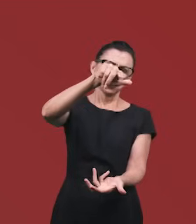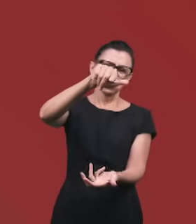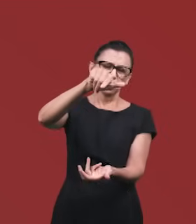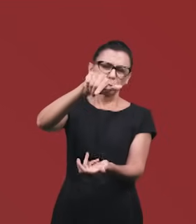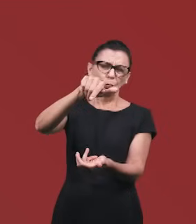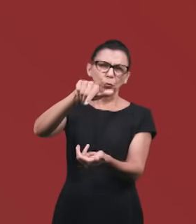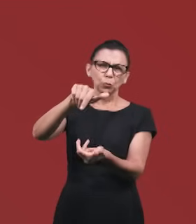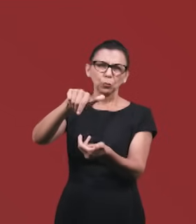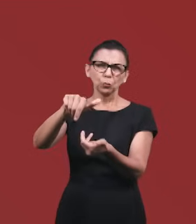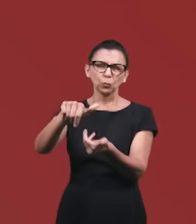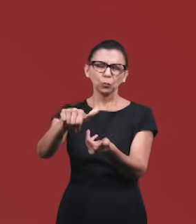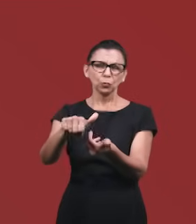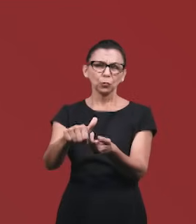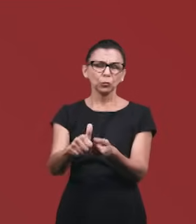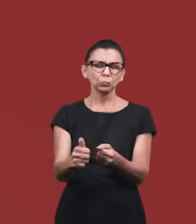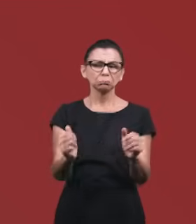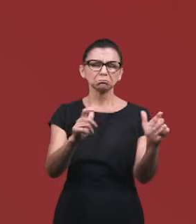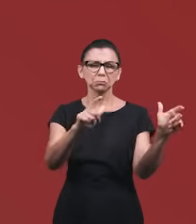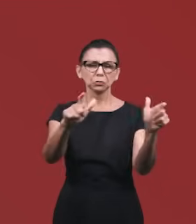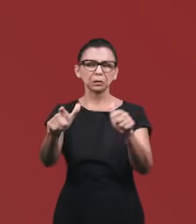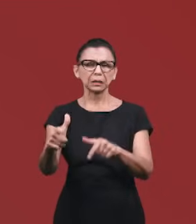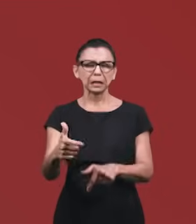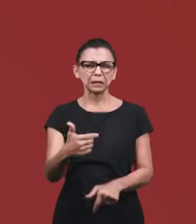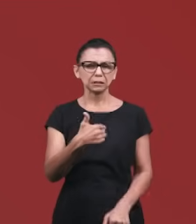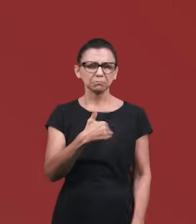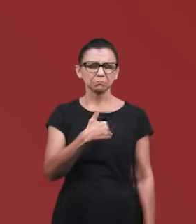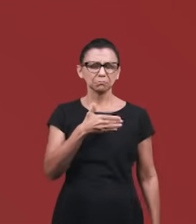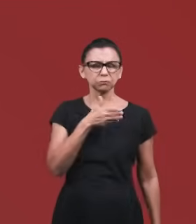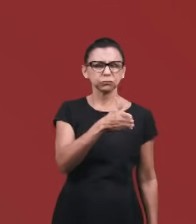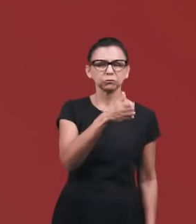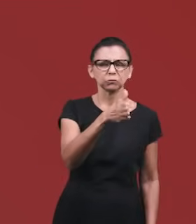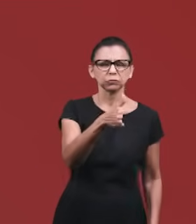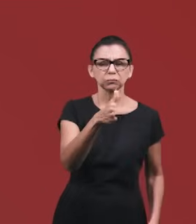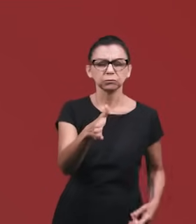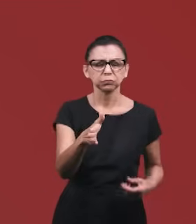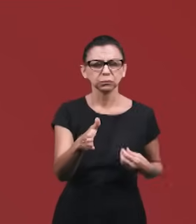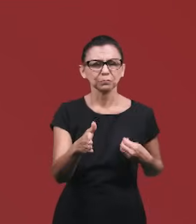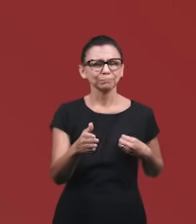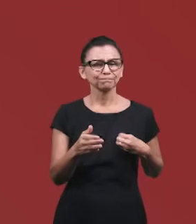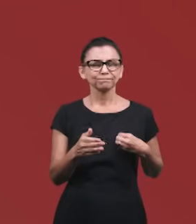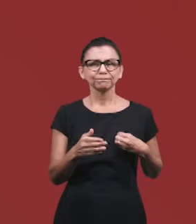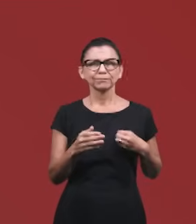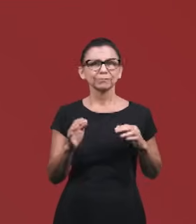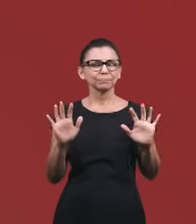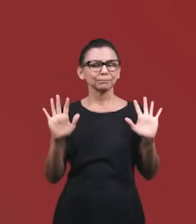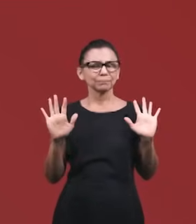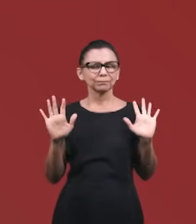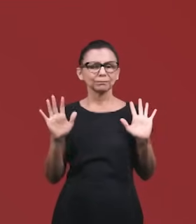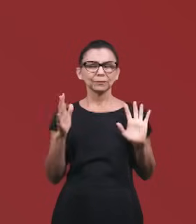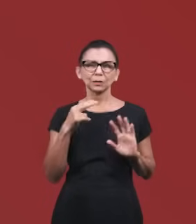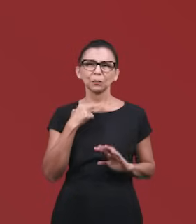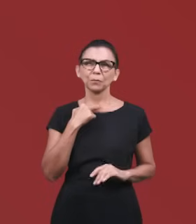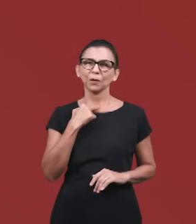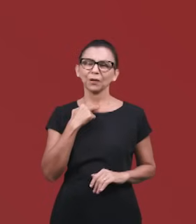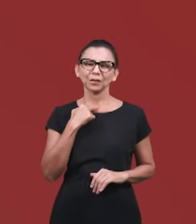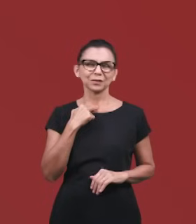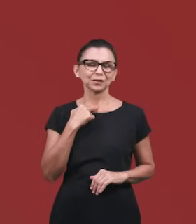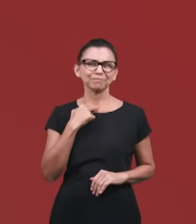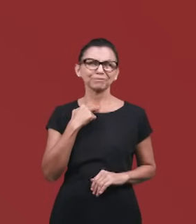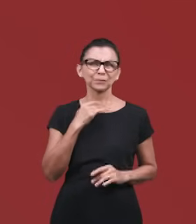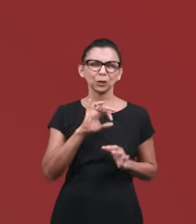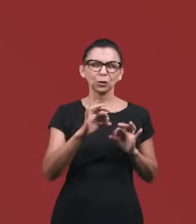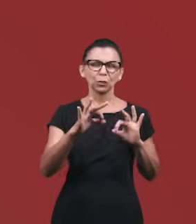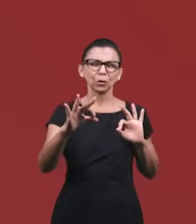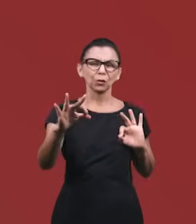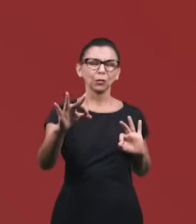lá onde eu não posso ver onde não posso estar